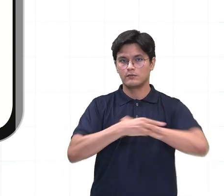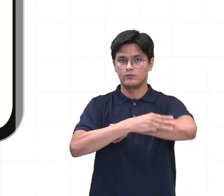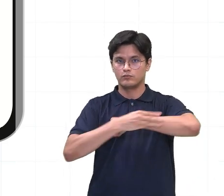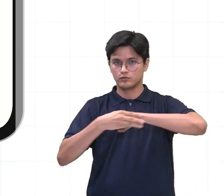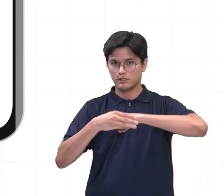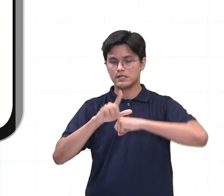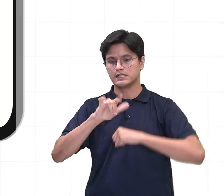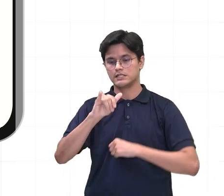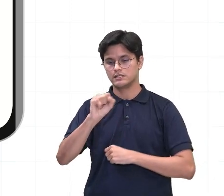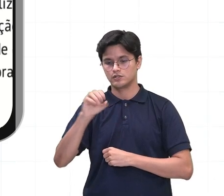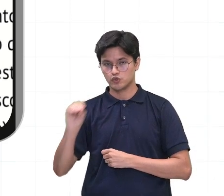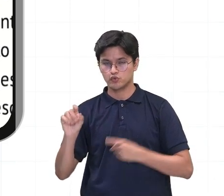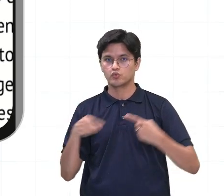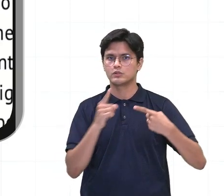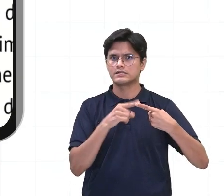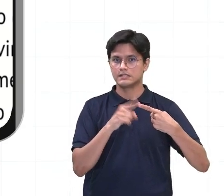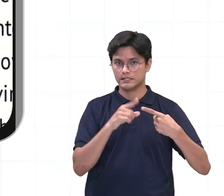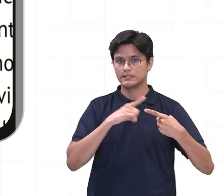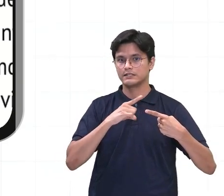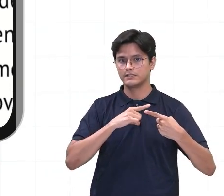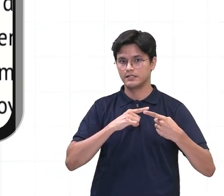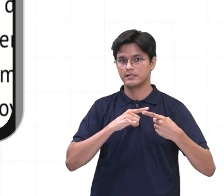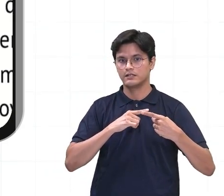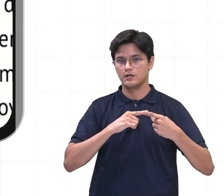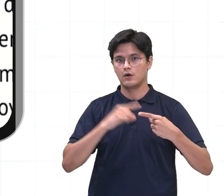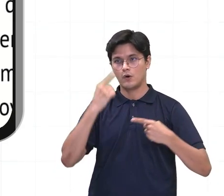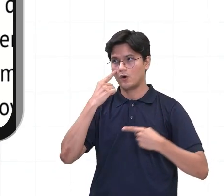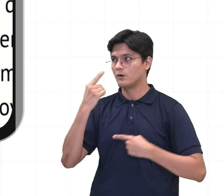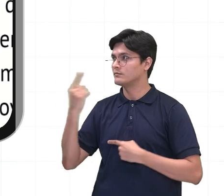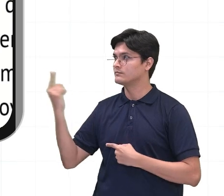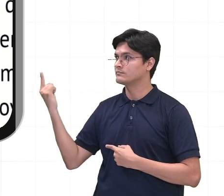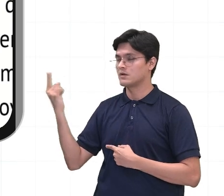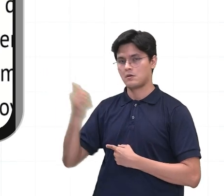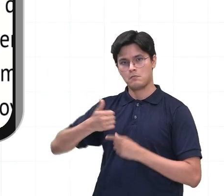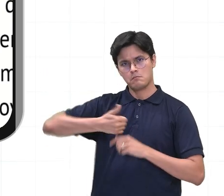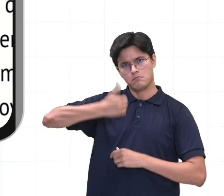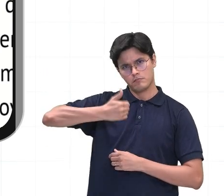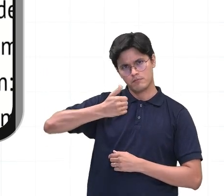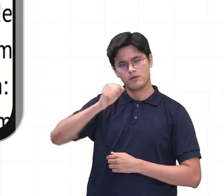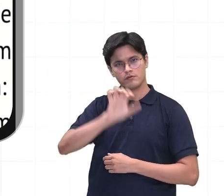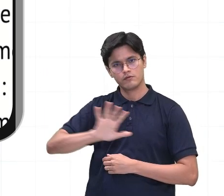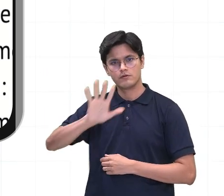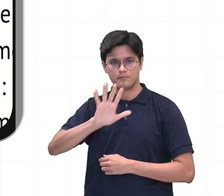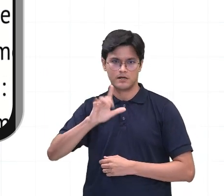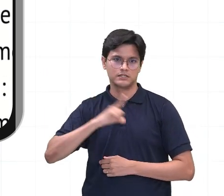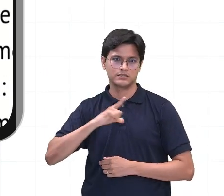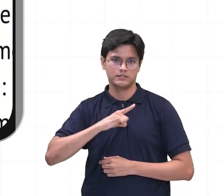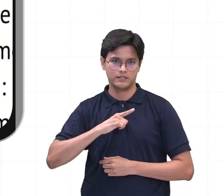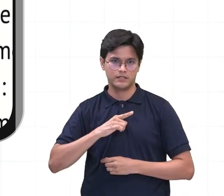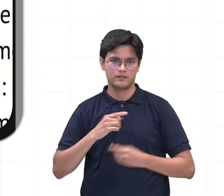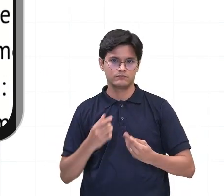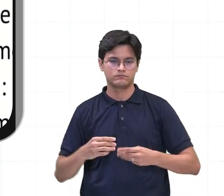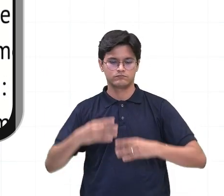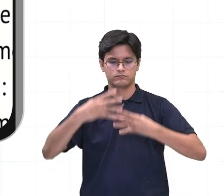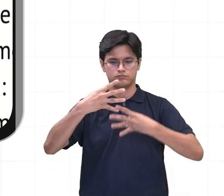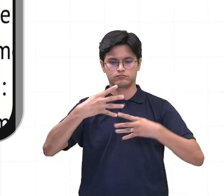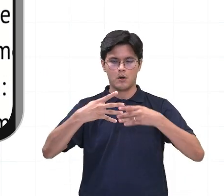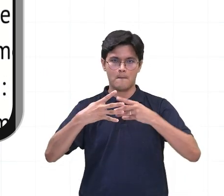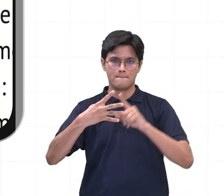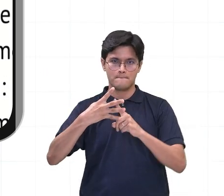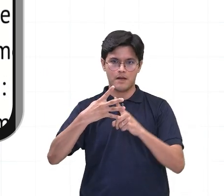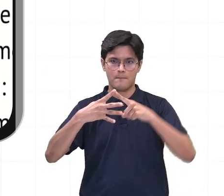estrias. Estrias, a gente vai tentar observar aqui nessa primeira imagem, como se fossem esses risquinhos aqui, ó, nesse tecido em